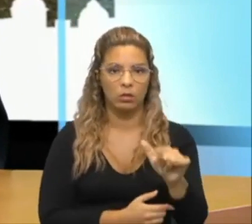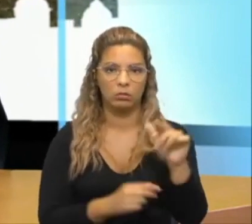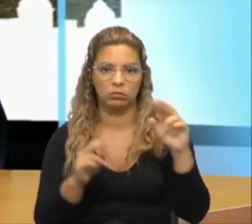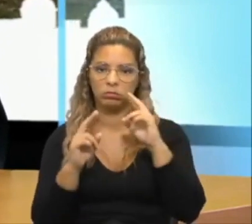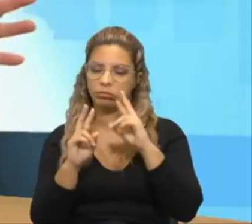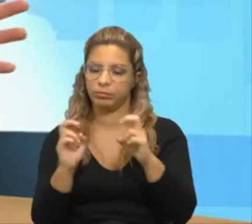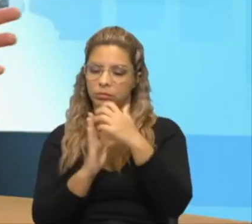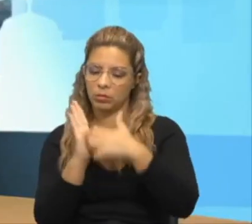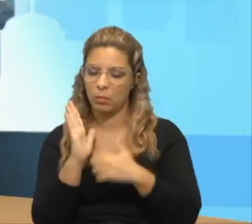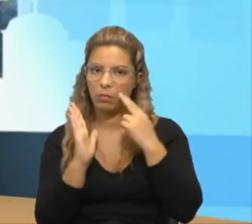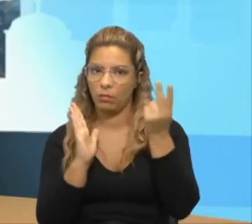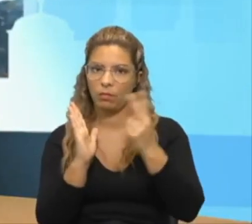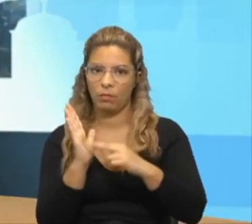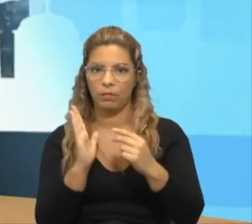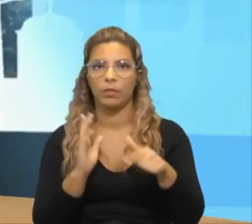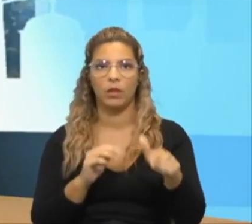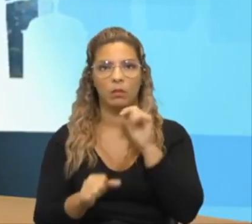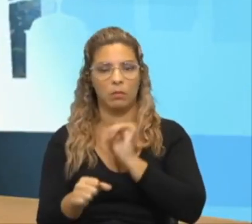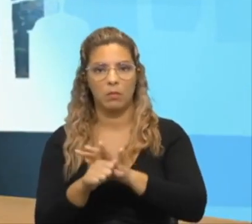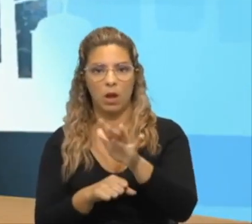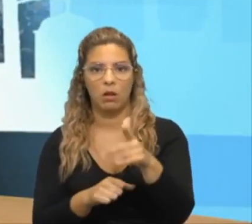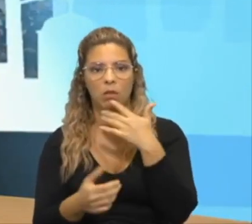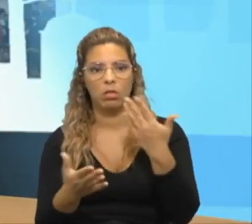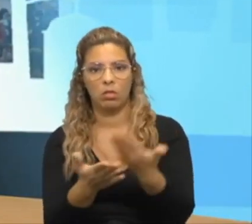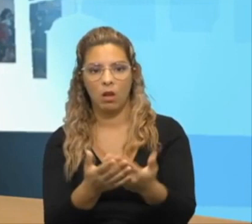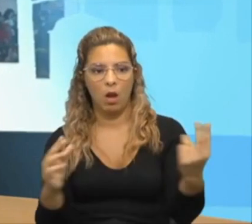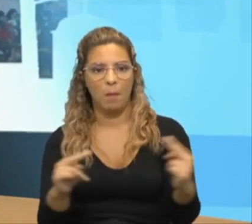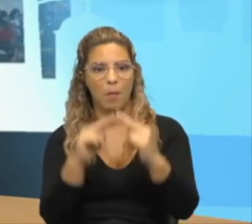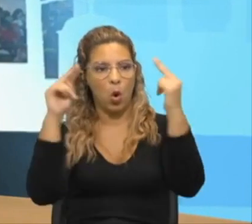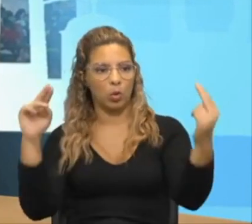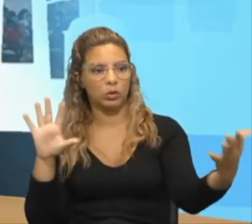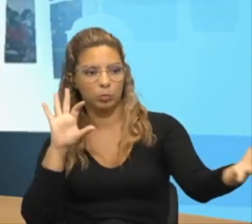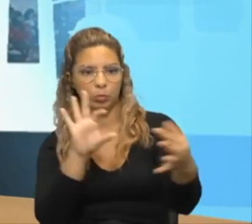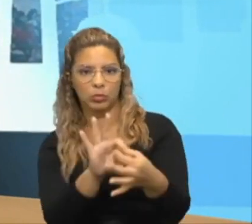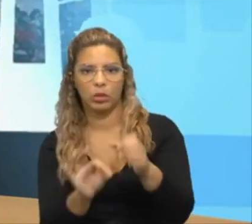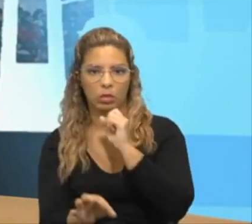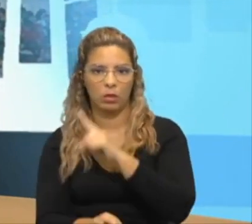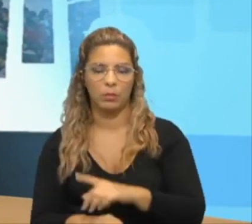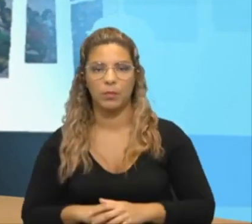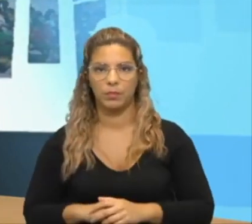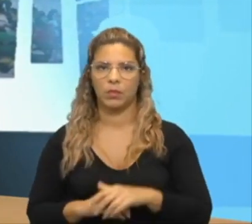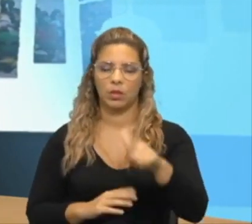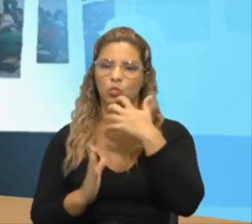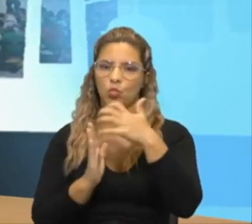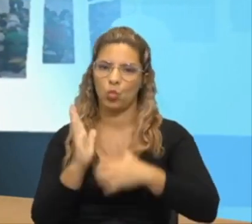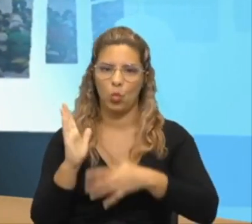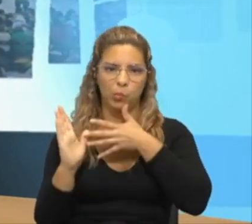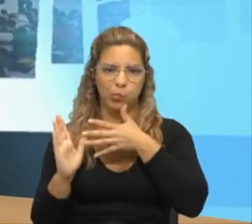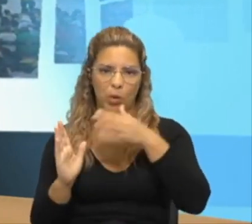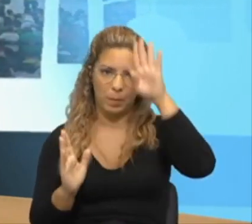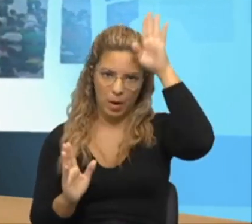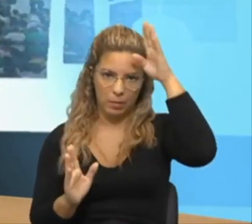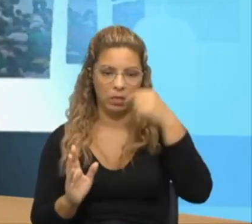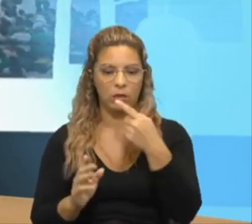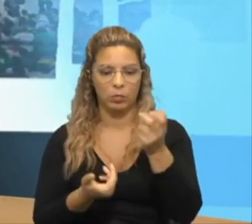sempre presente, de facto, o oceano como capaz de fazer pontes e de ligar povos, não é? Exato. Nesse discurso, o Papa alerta que, diante de